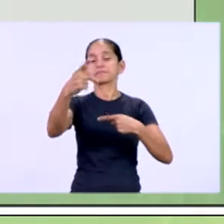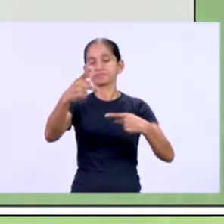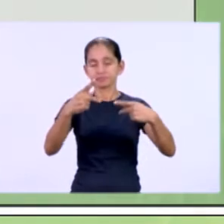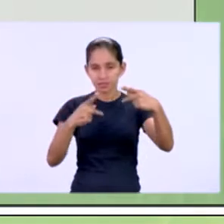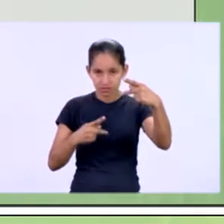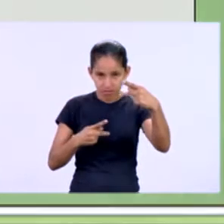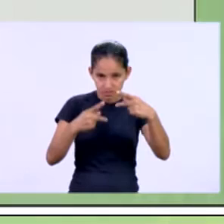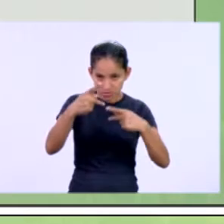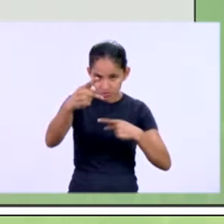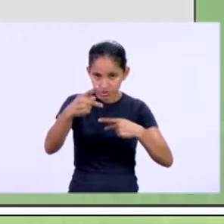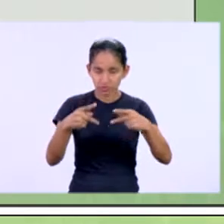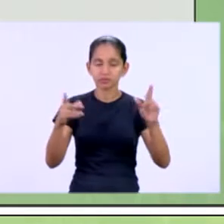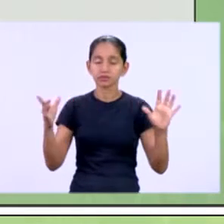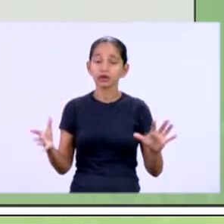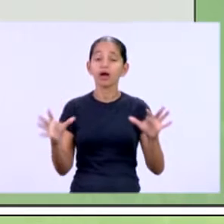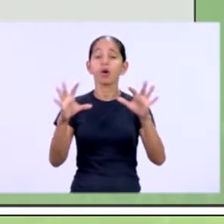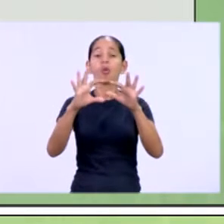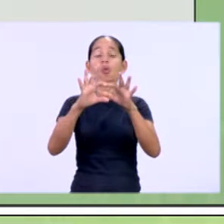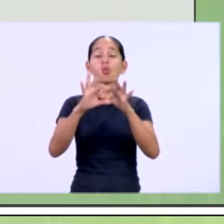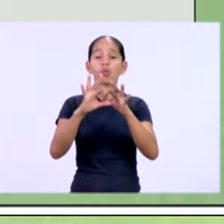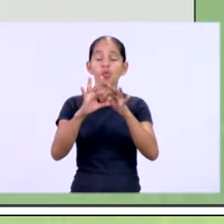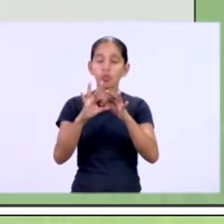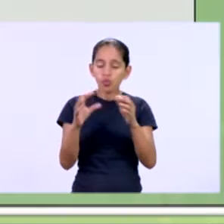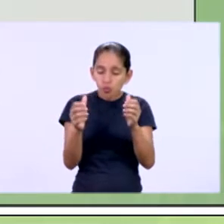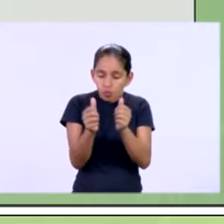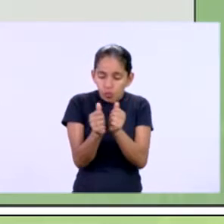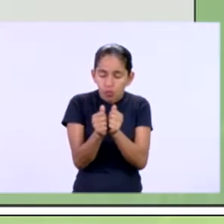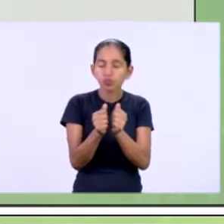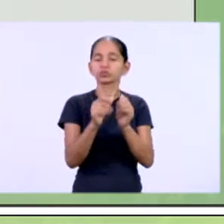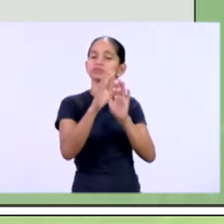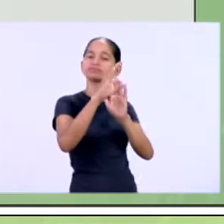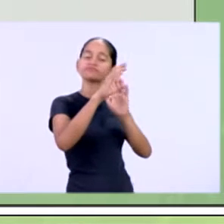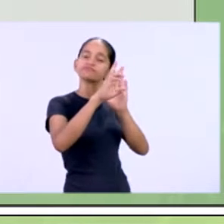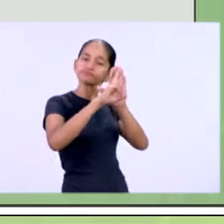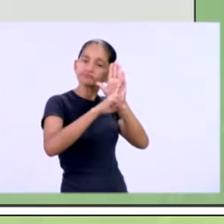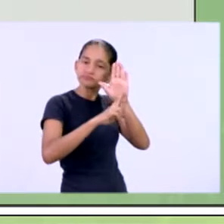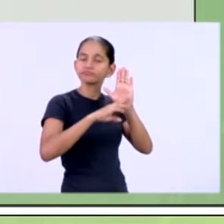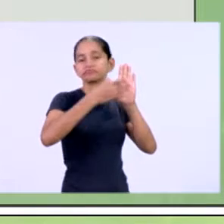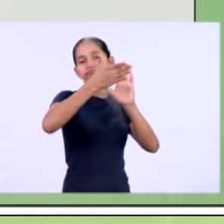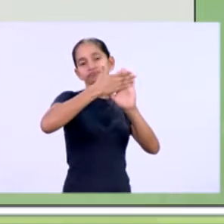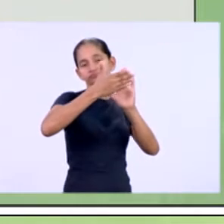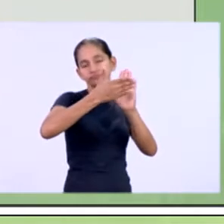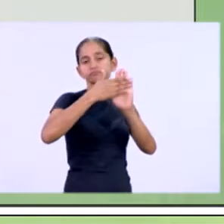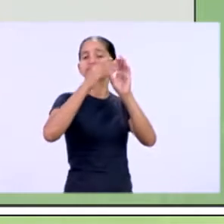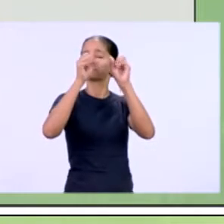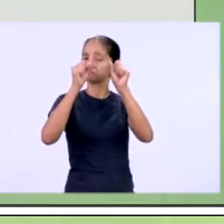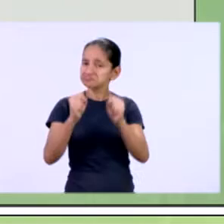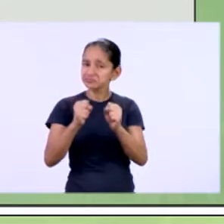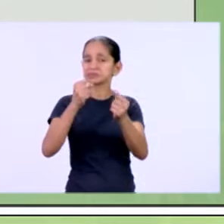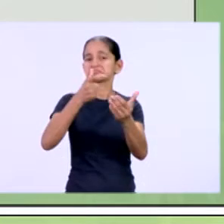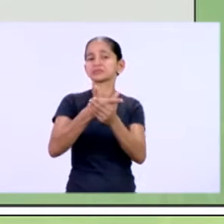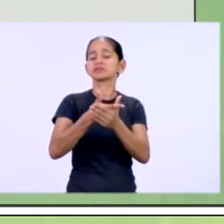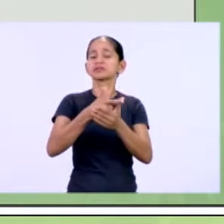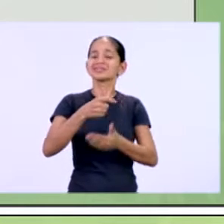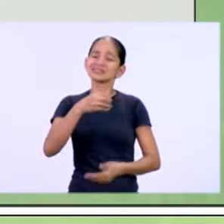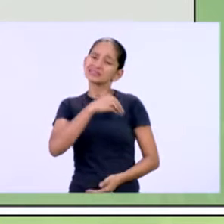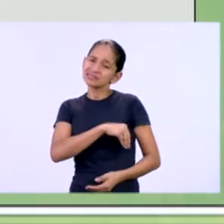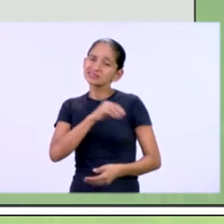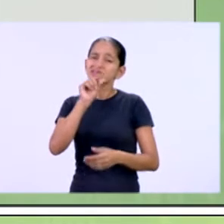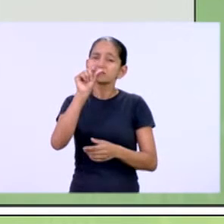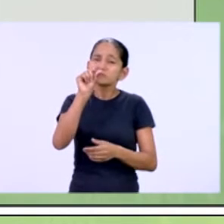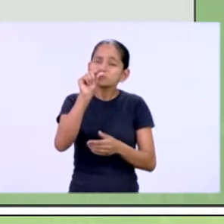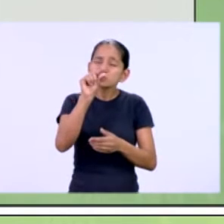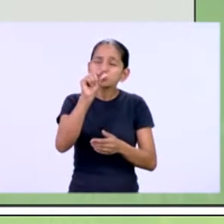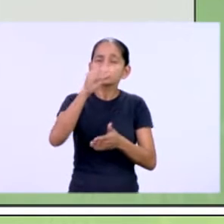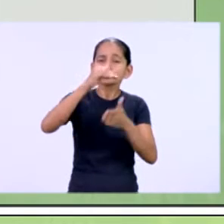é o conjunto de condutas que o contribuinte pode realizar visando pagar a menor carga